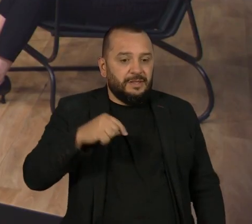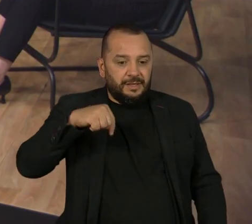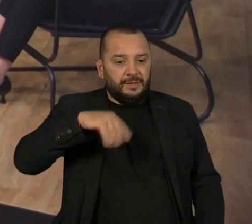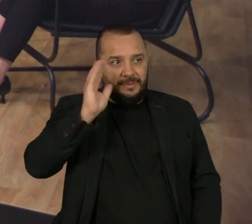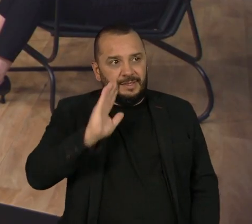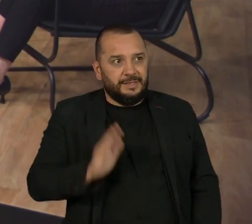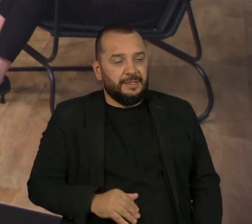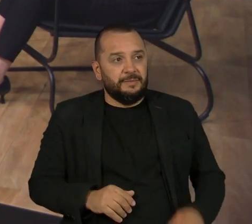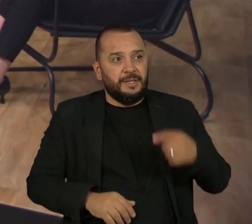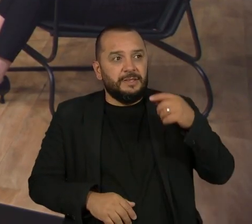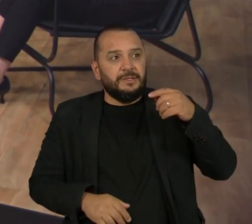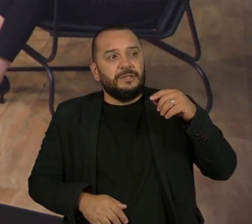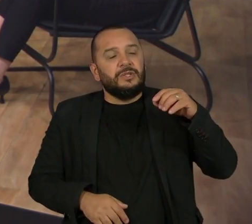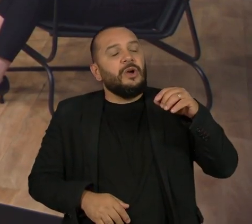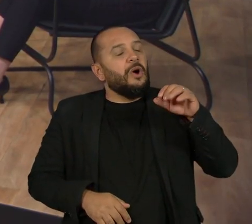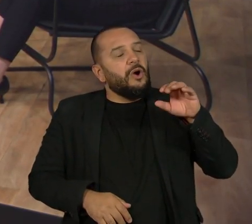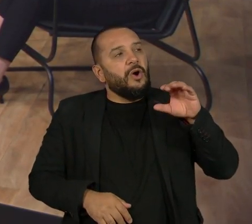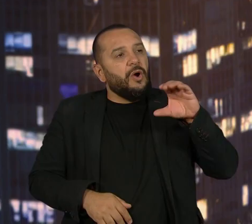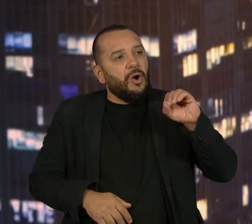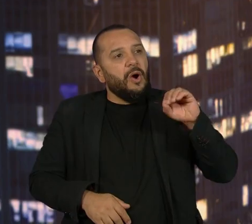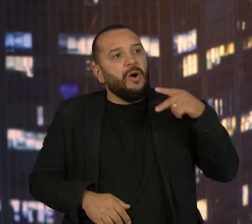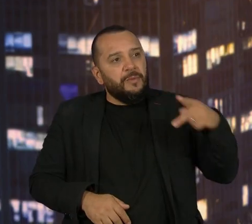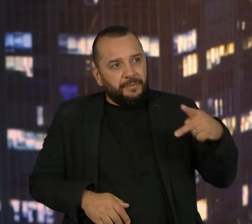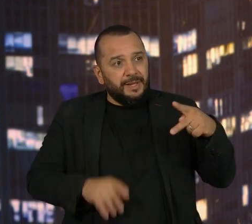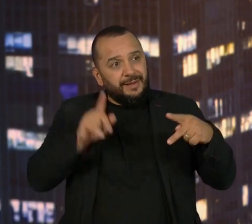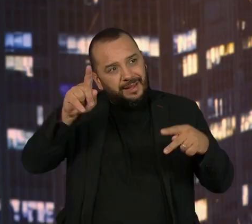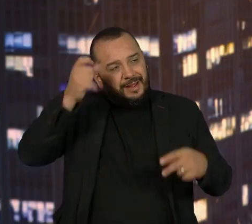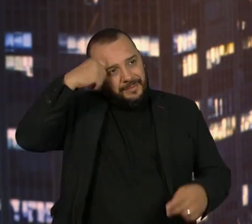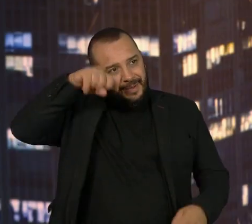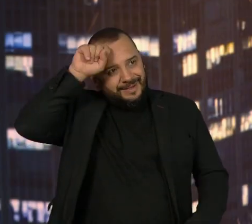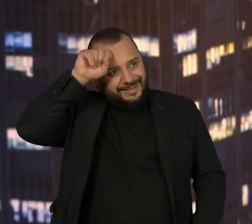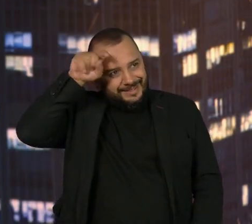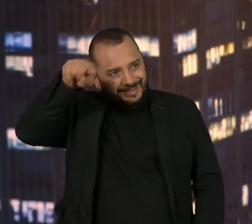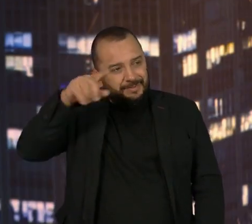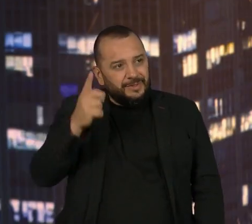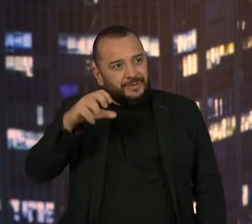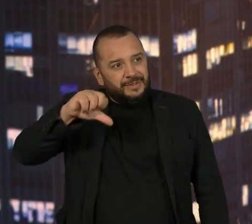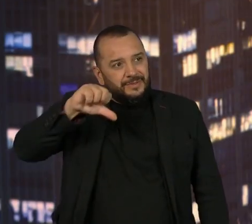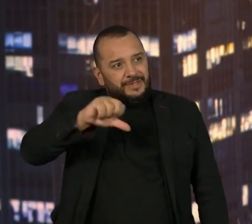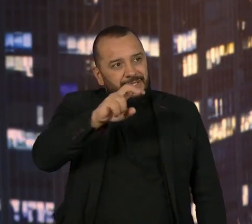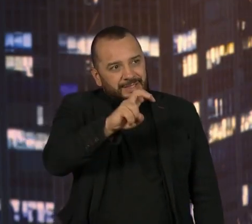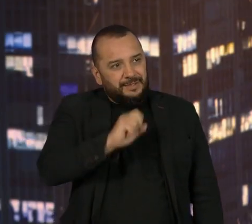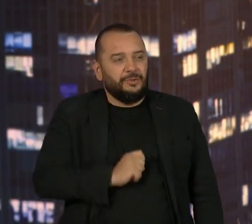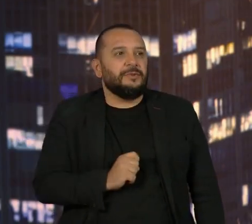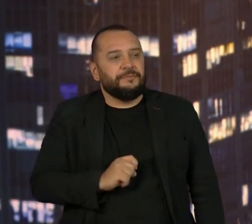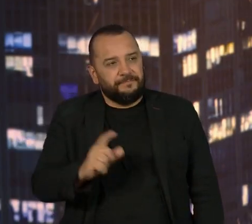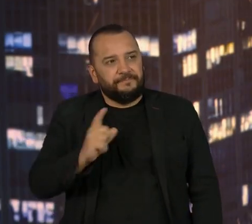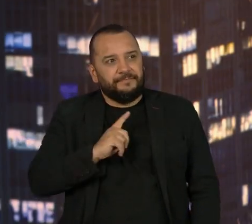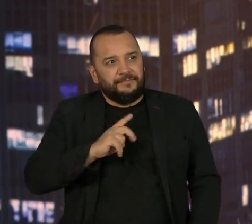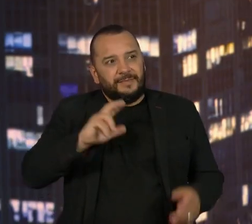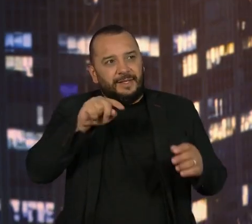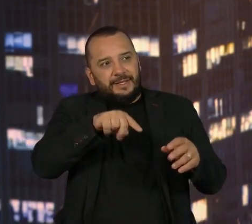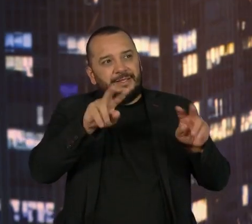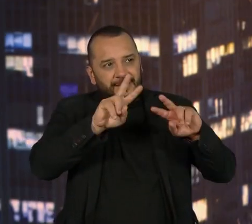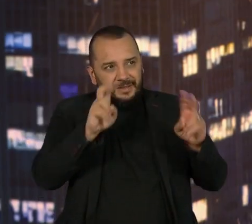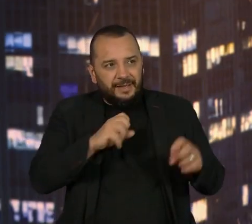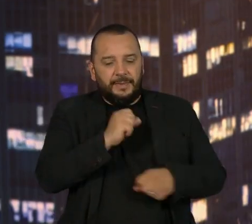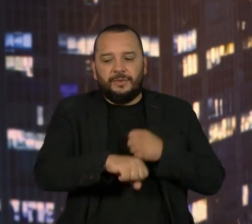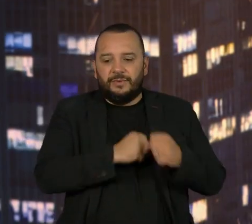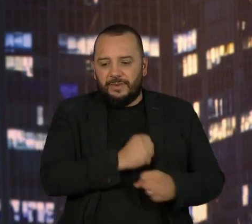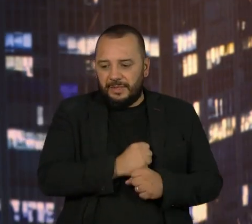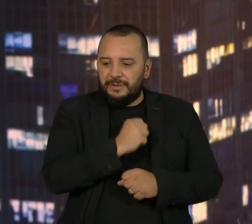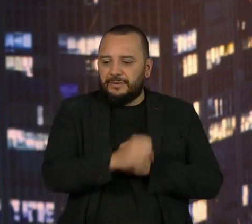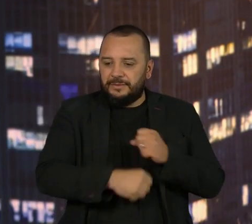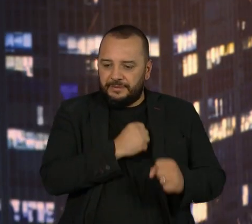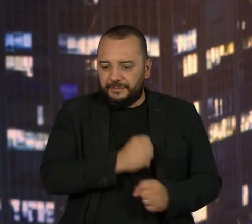foi realizada em Berlim, né, em 1995, e a gente ouve falar dessas questões todos os anos, né? Então a gente